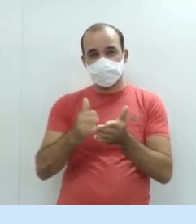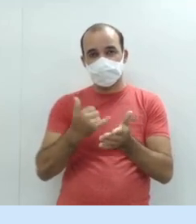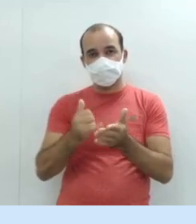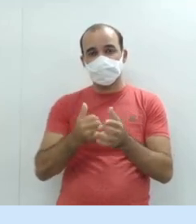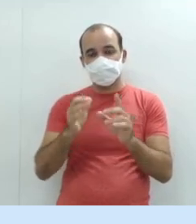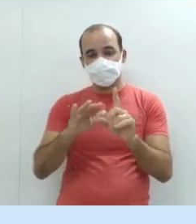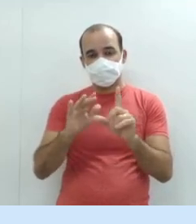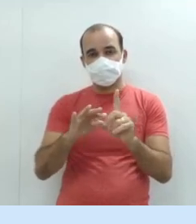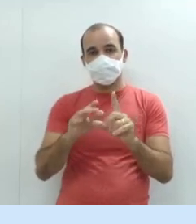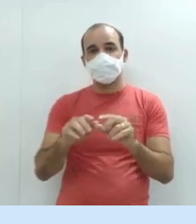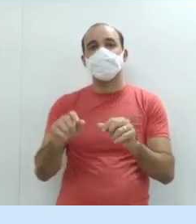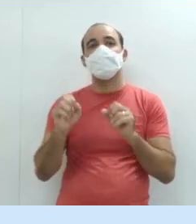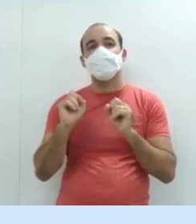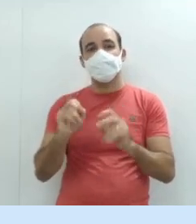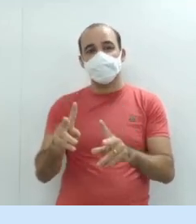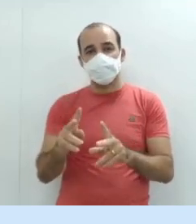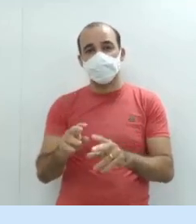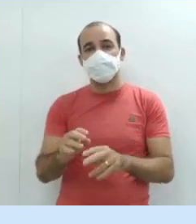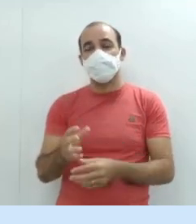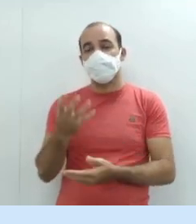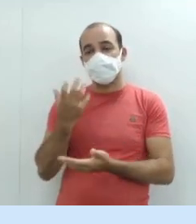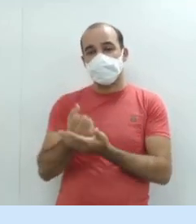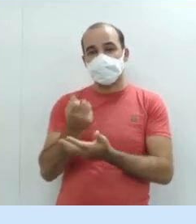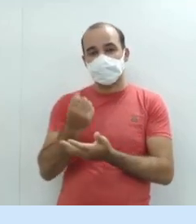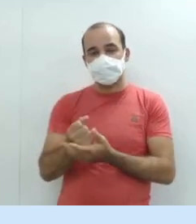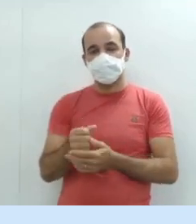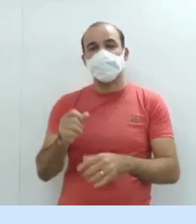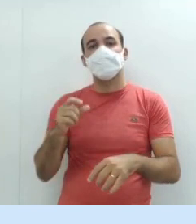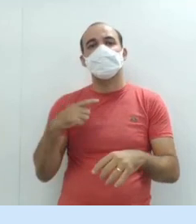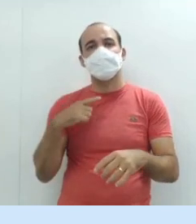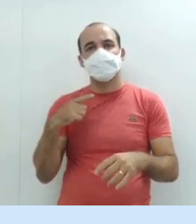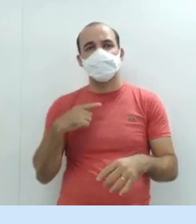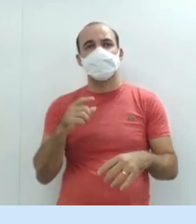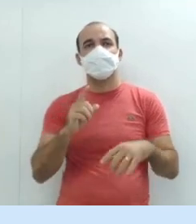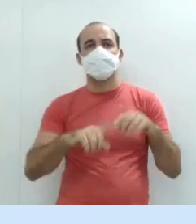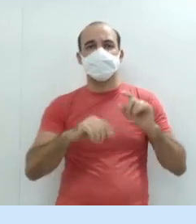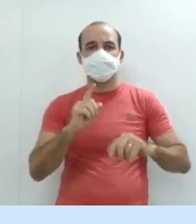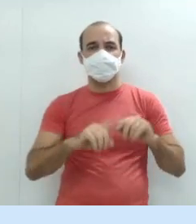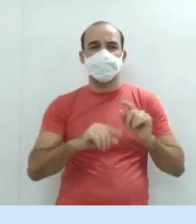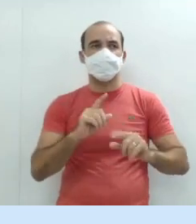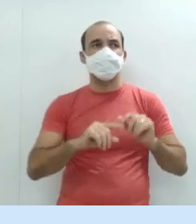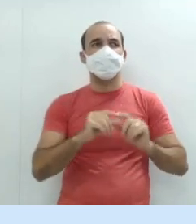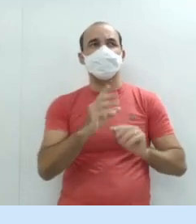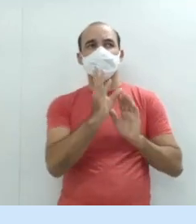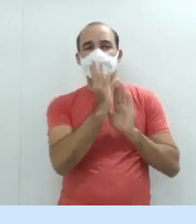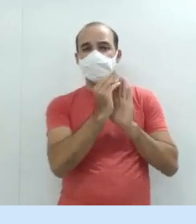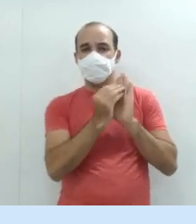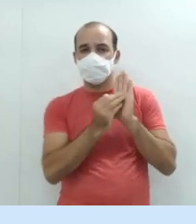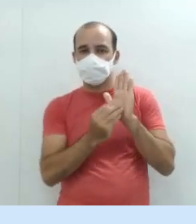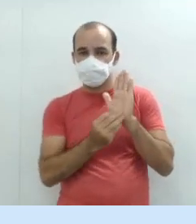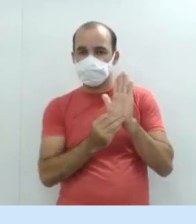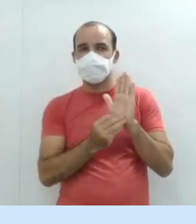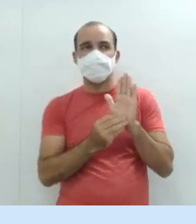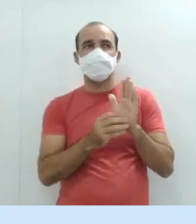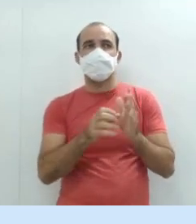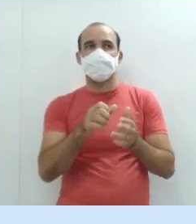pode ir lá no AVA, no QR Code, com os fascículos do EducaPE. Você pode dar uma olhadinha também